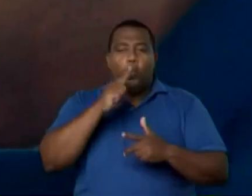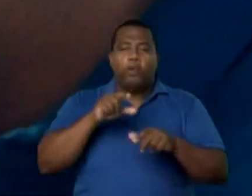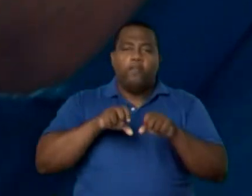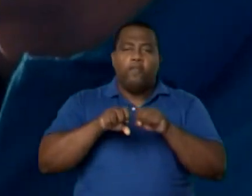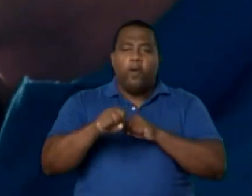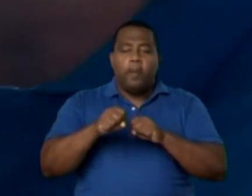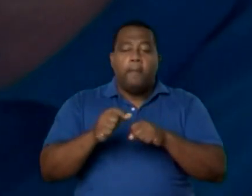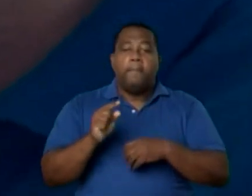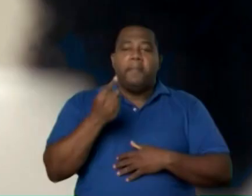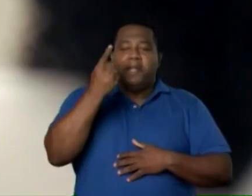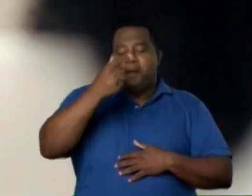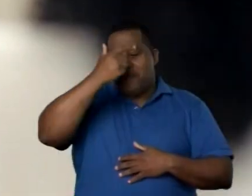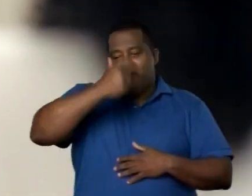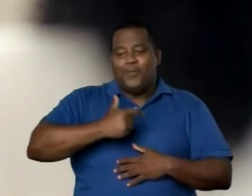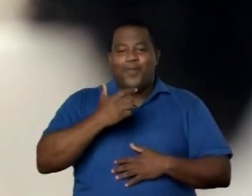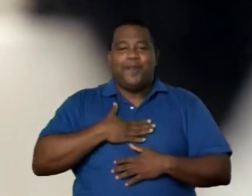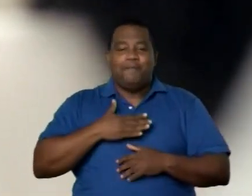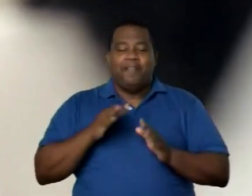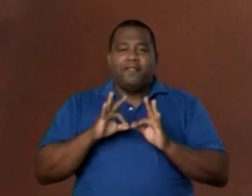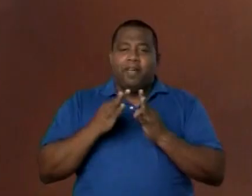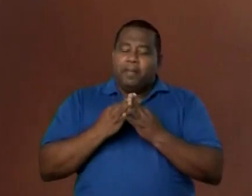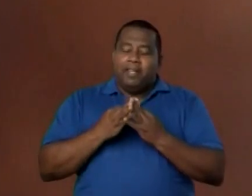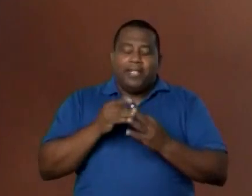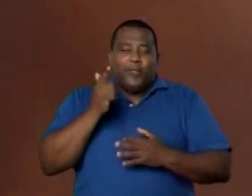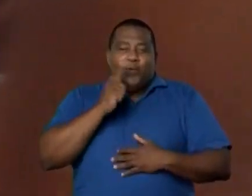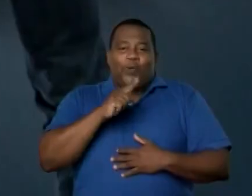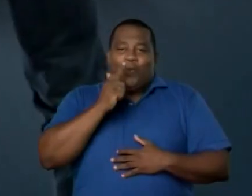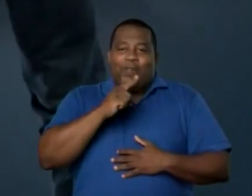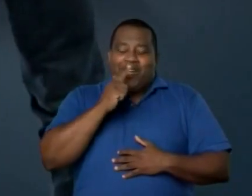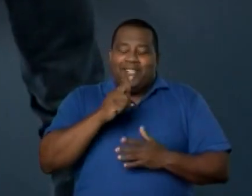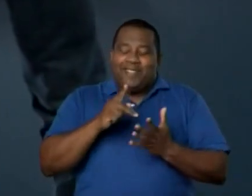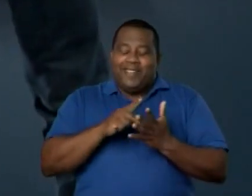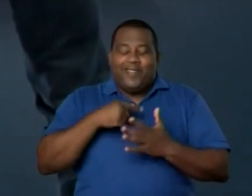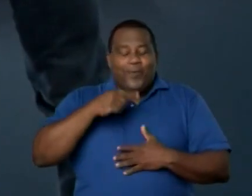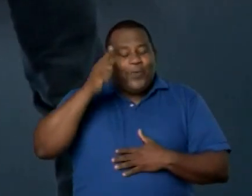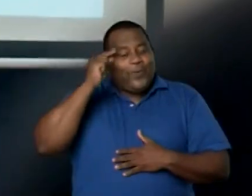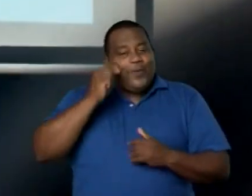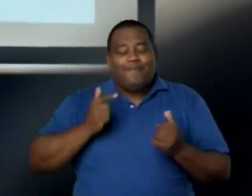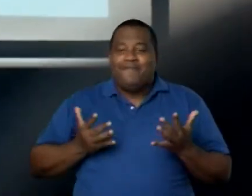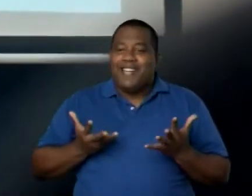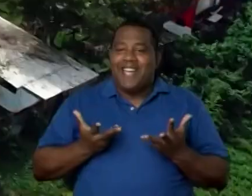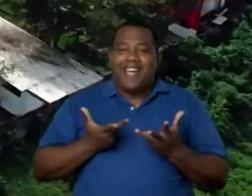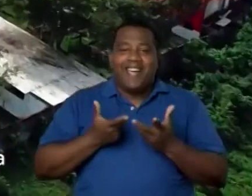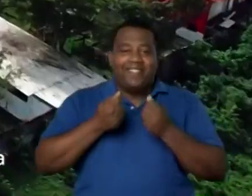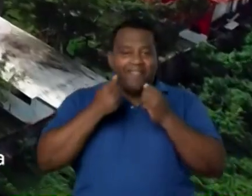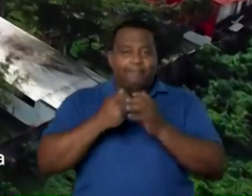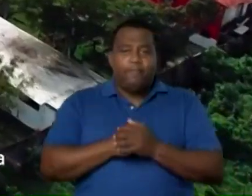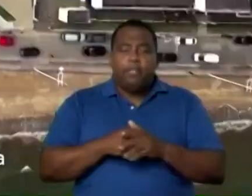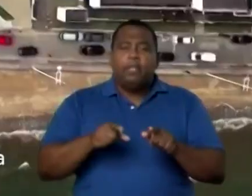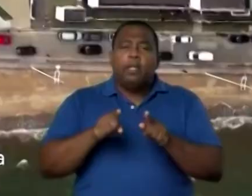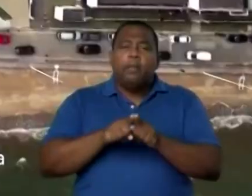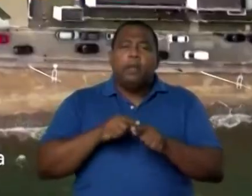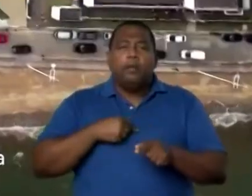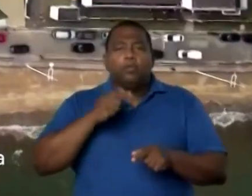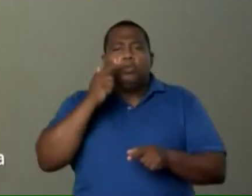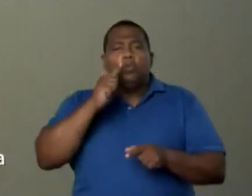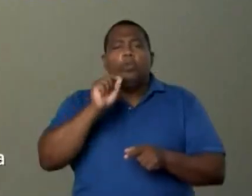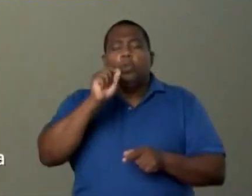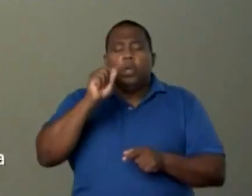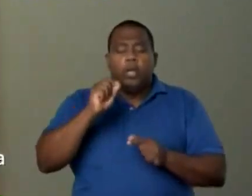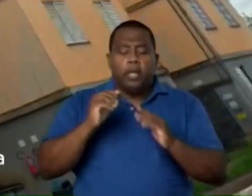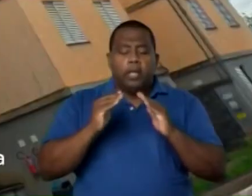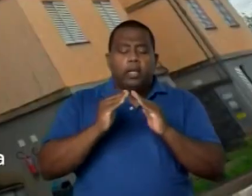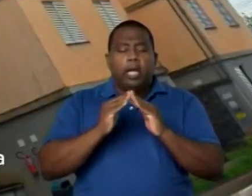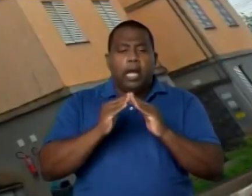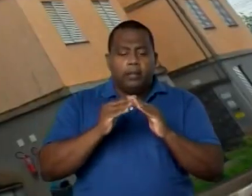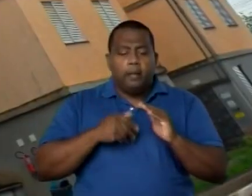família. Então, isso para mim é uma enorme conquista. Então, eu queria também agradecer por esse programa maravilhoso, Ingressar. Estamos também concretizando o